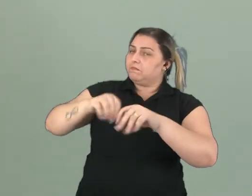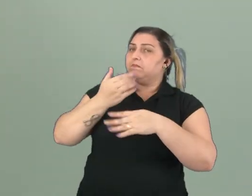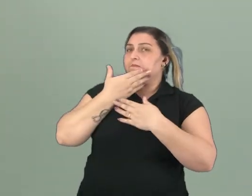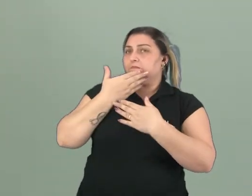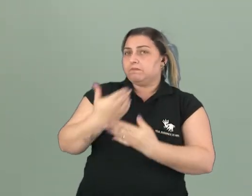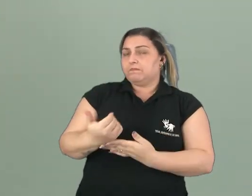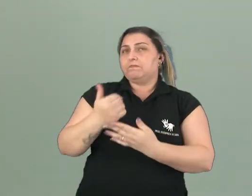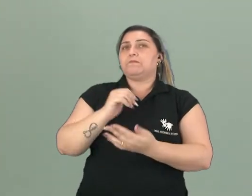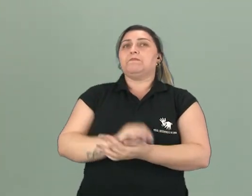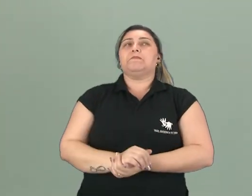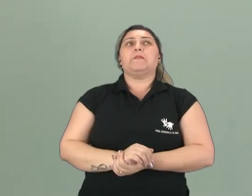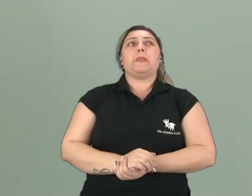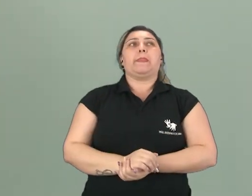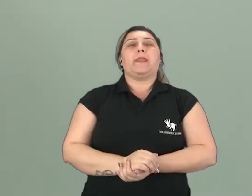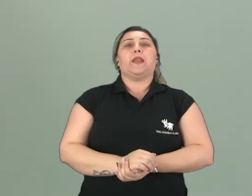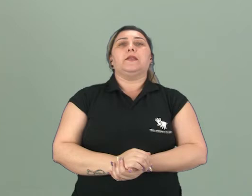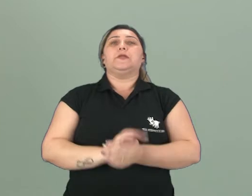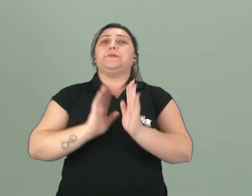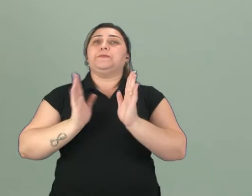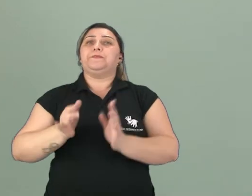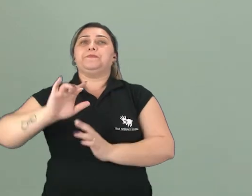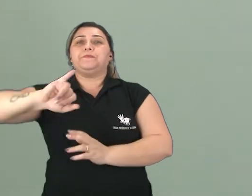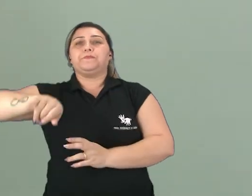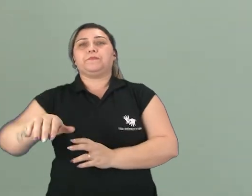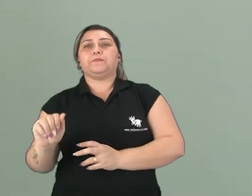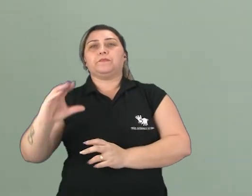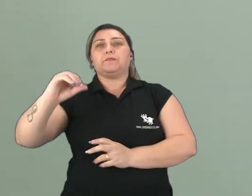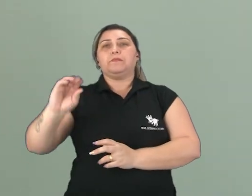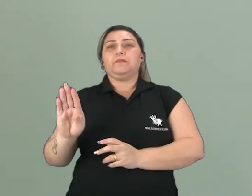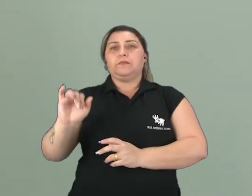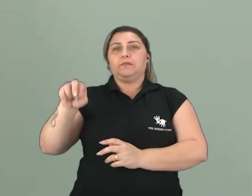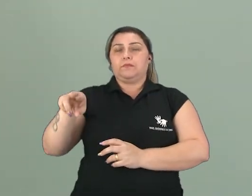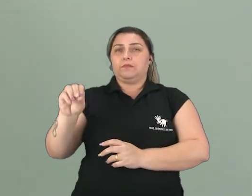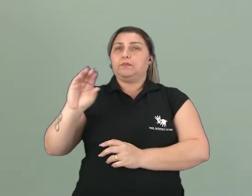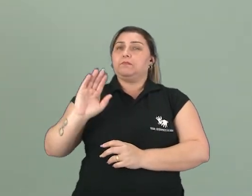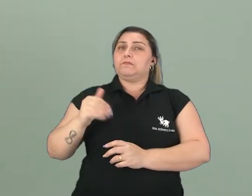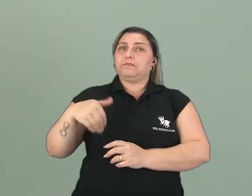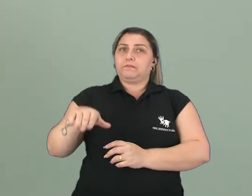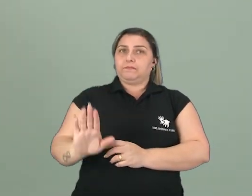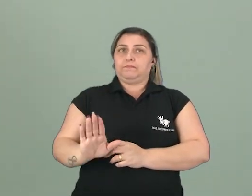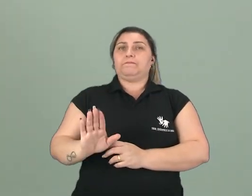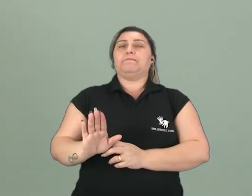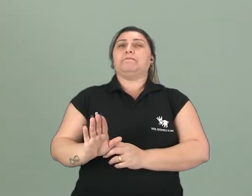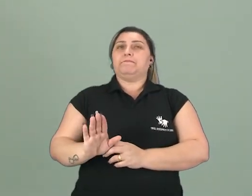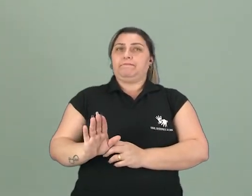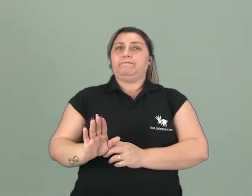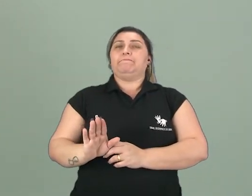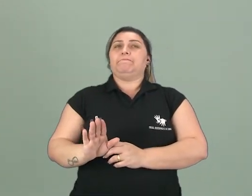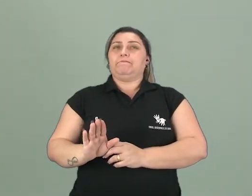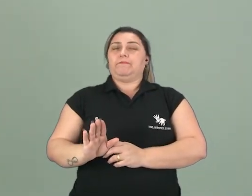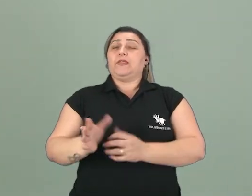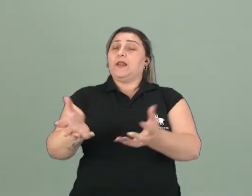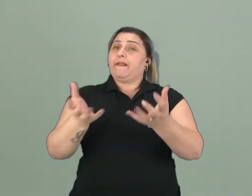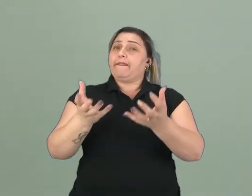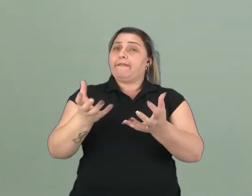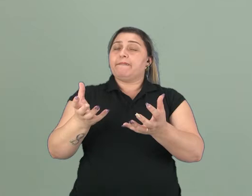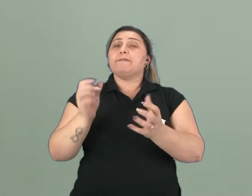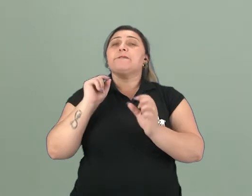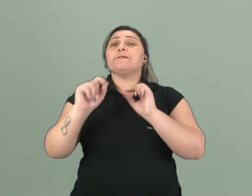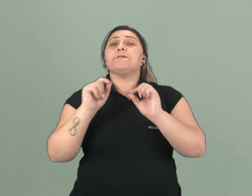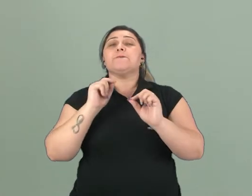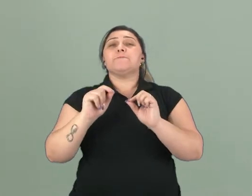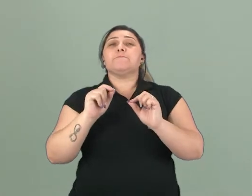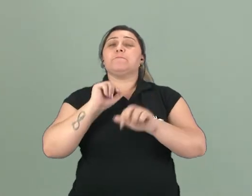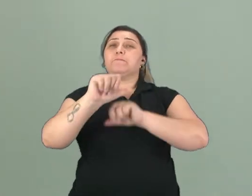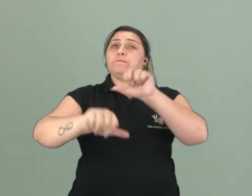enfim, eles queriam uma mudança mais moderada. Já os jacobinos, eles eram mais radicais, certo? Eles